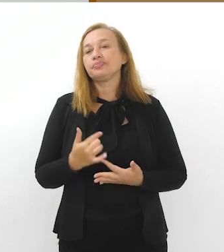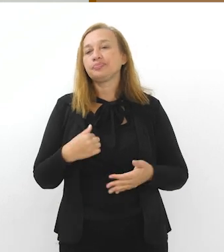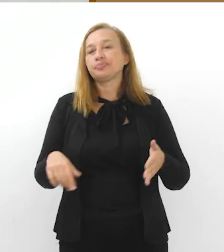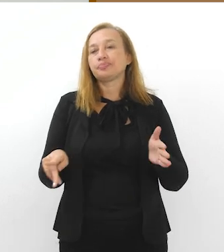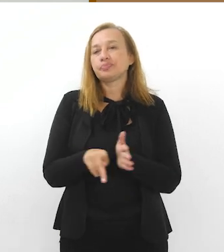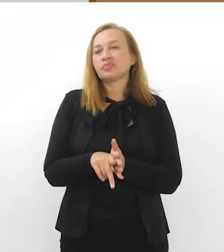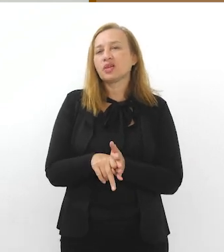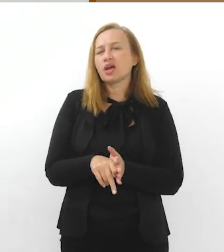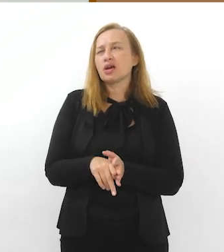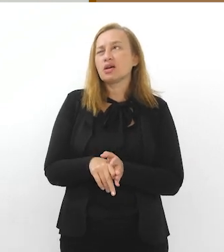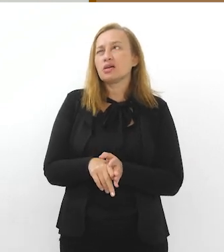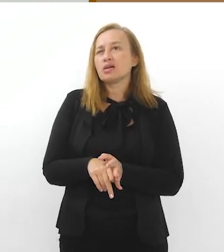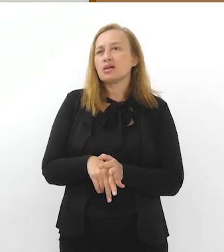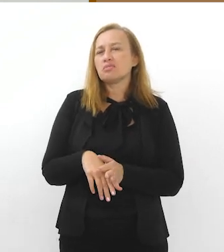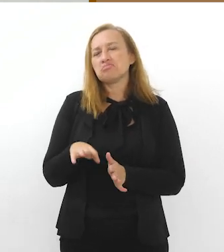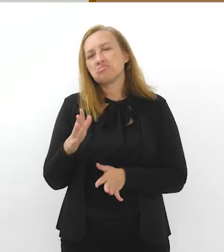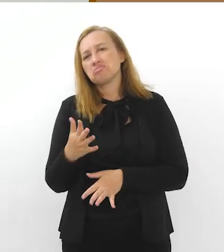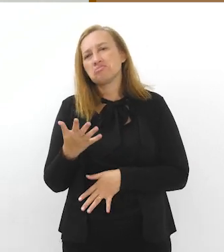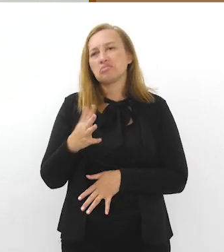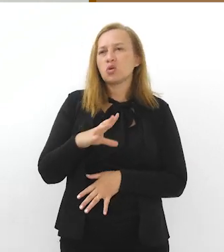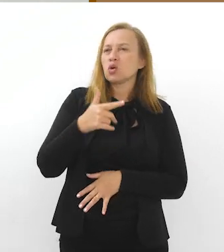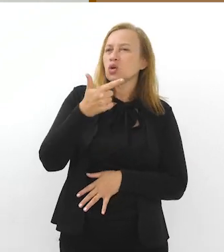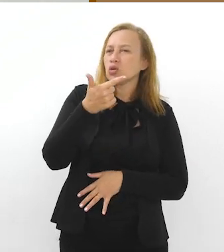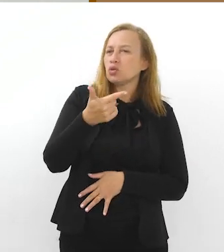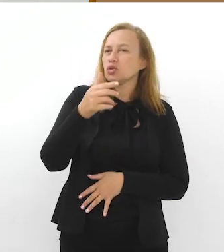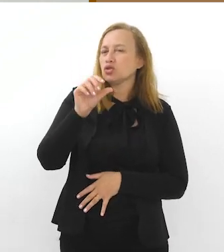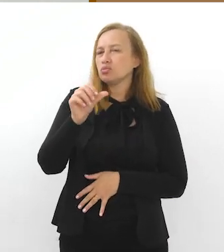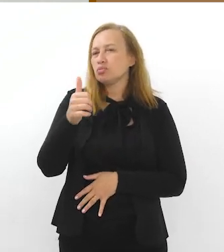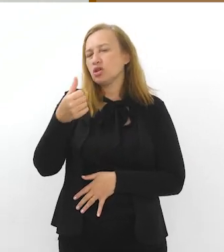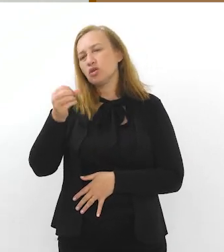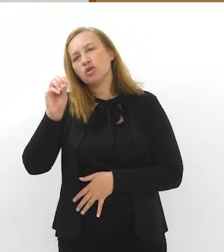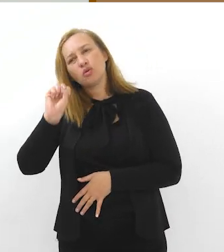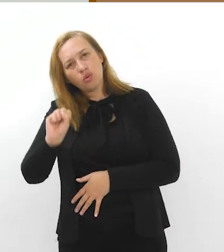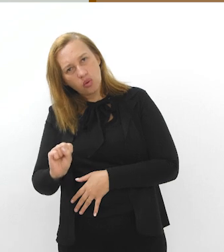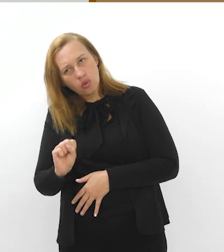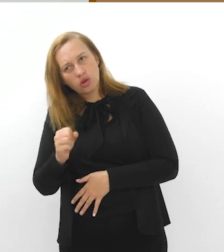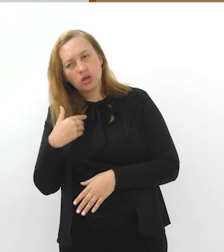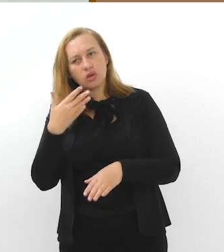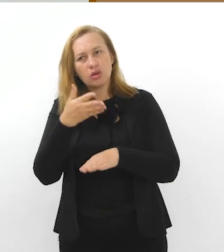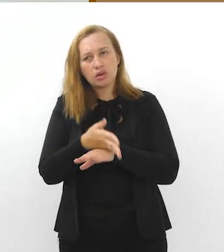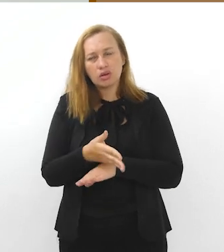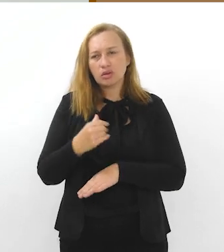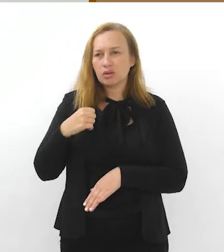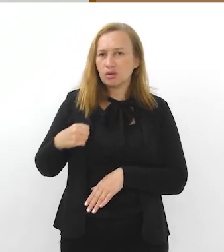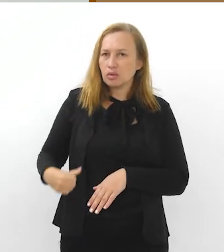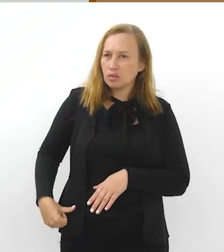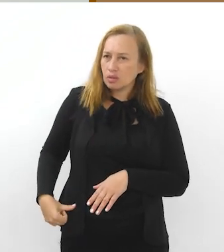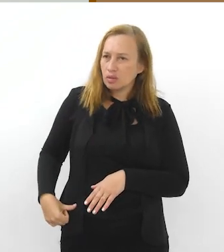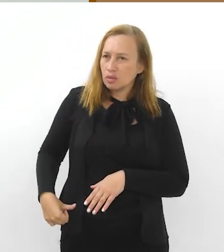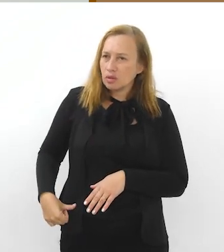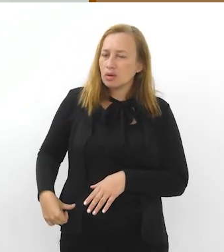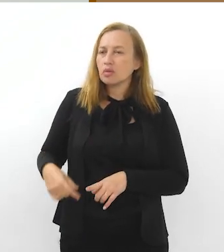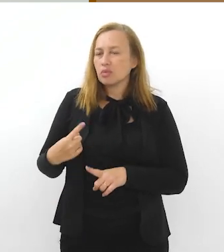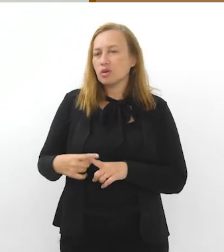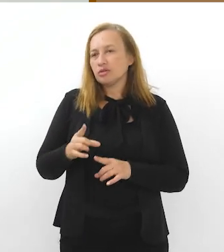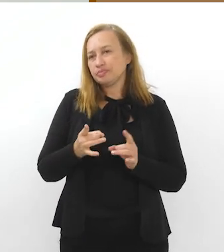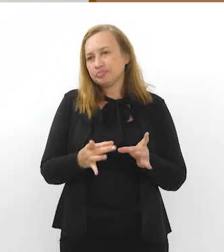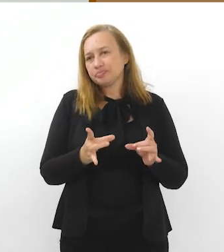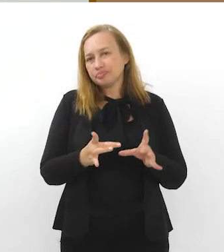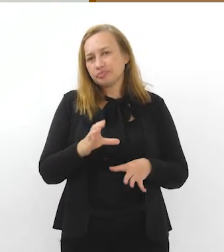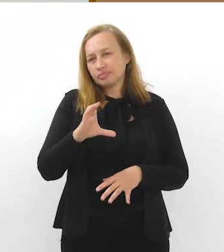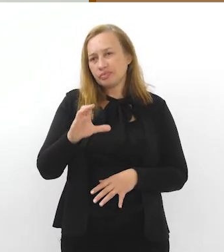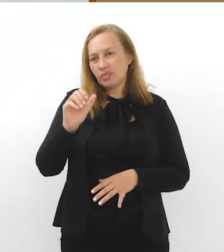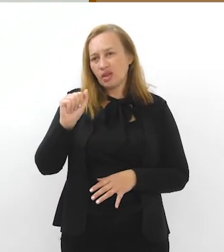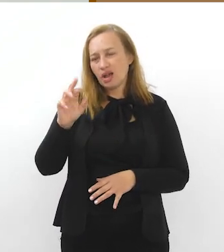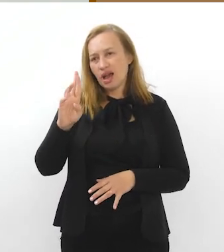faço parte desde mais ou menos 2008, e eu entrei como bolsista, porque a venda dos cartões e